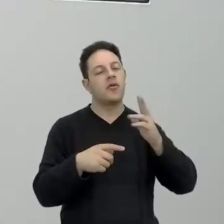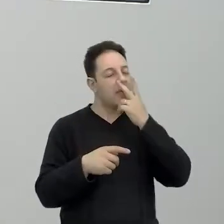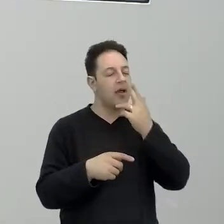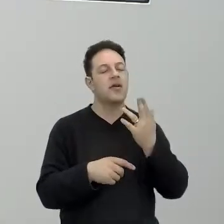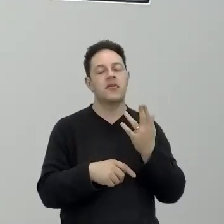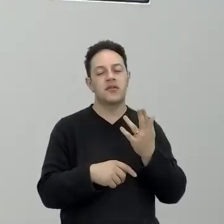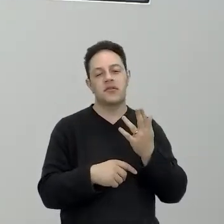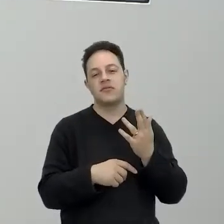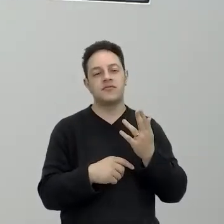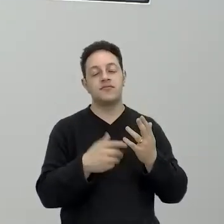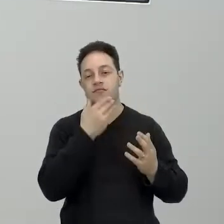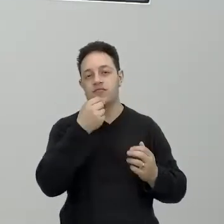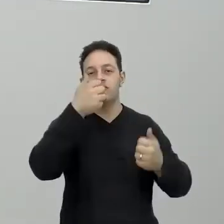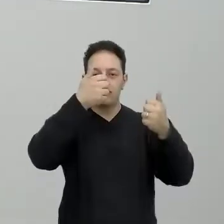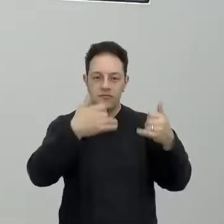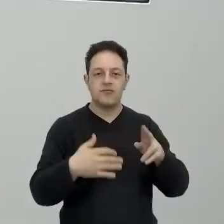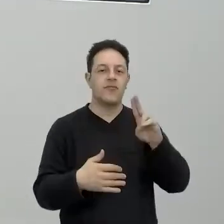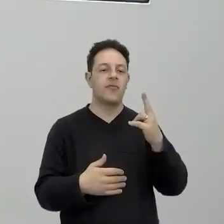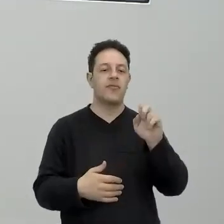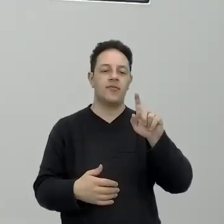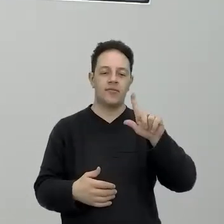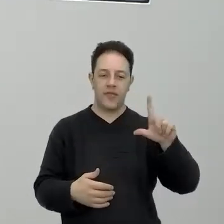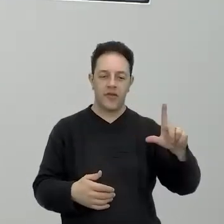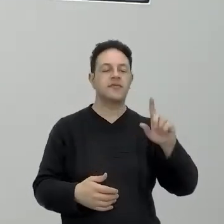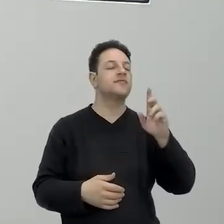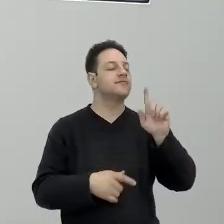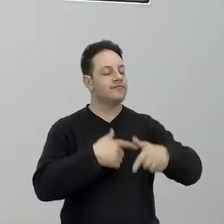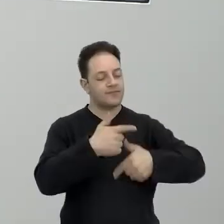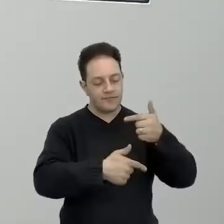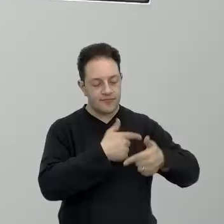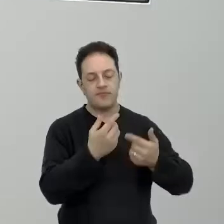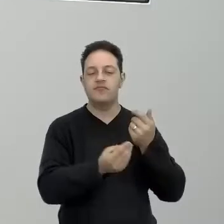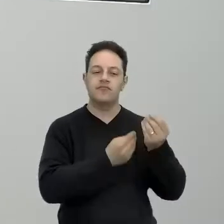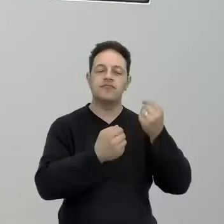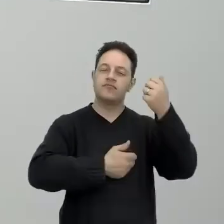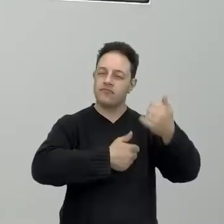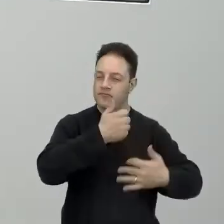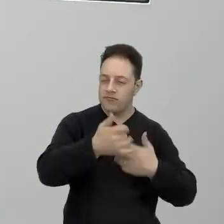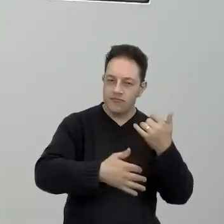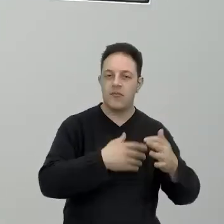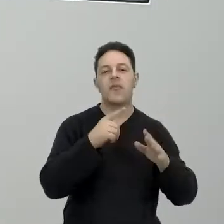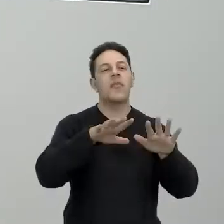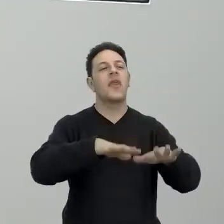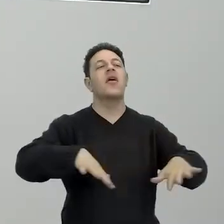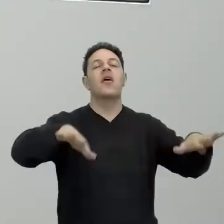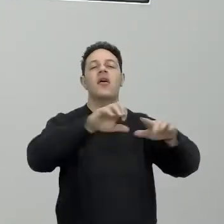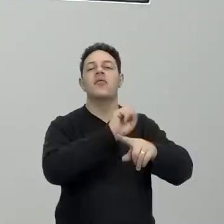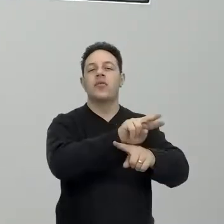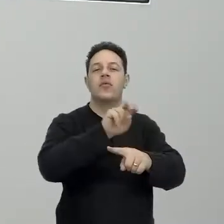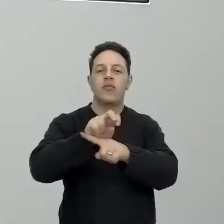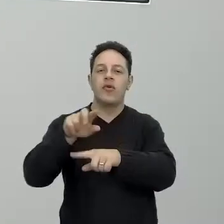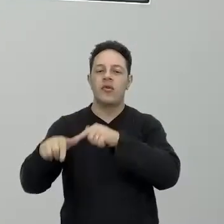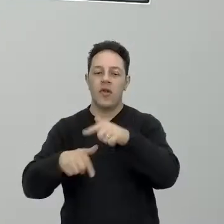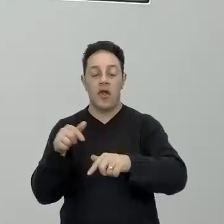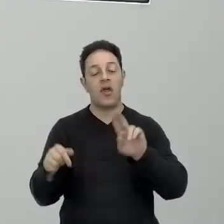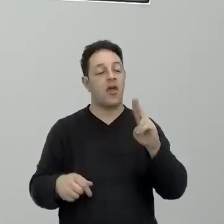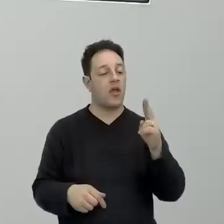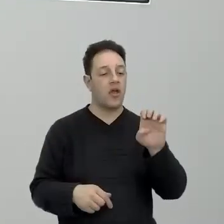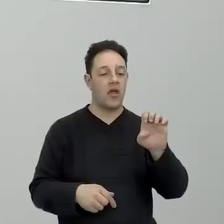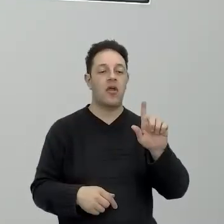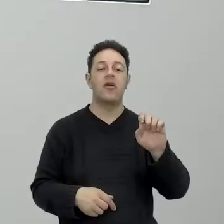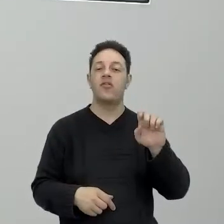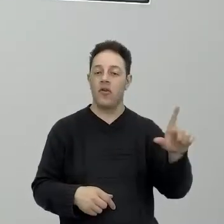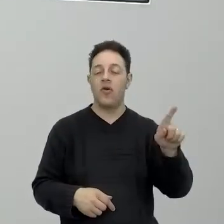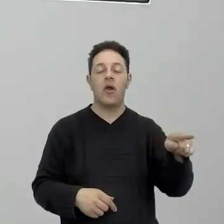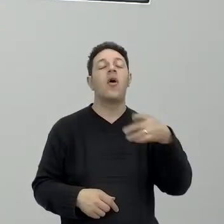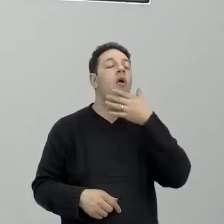emancipador. Ele também fala da questão do trabalho, que é uma coisa muito importante. Tá, aí a gente está falando de mercado de trabalho. O Hegel é um